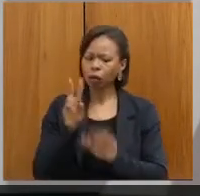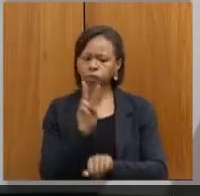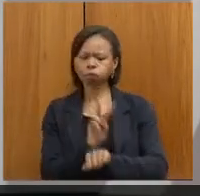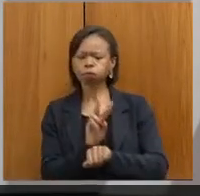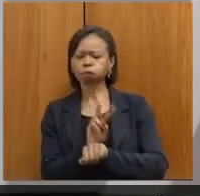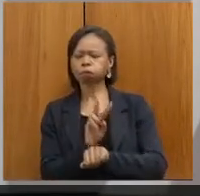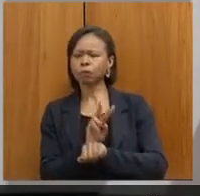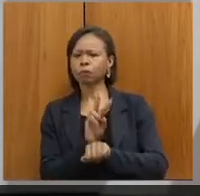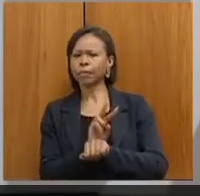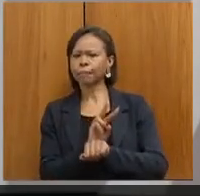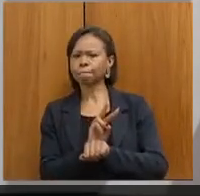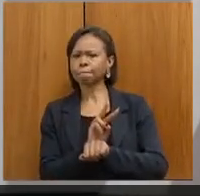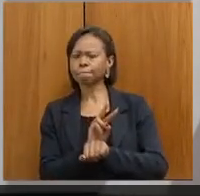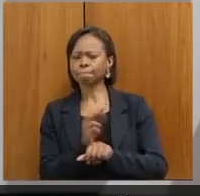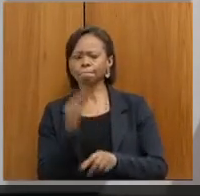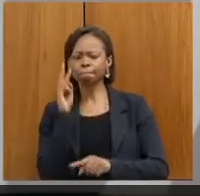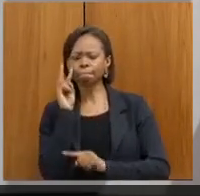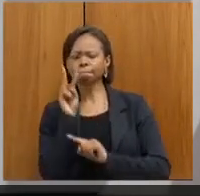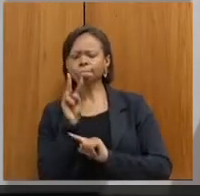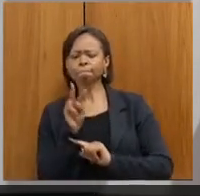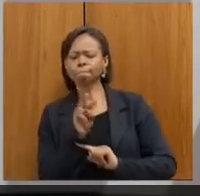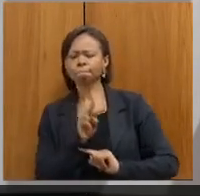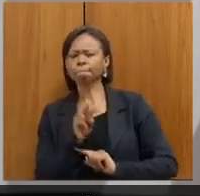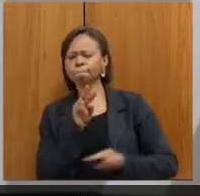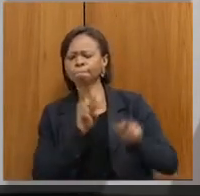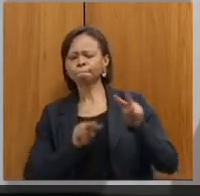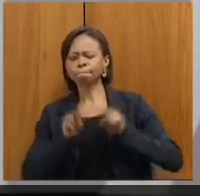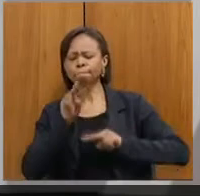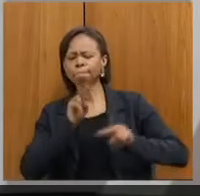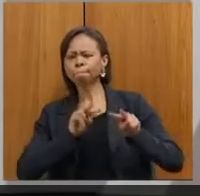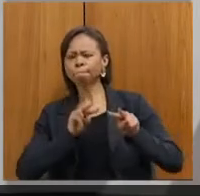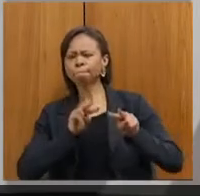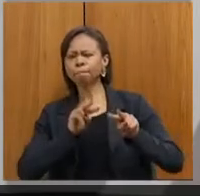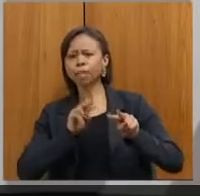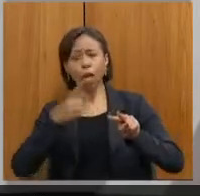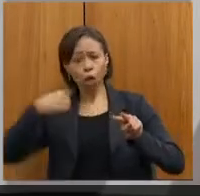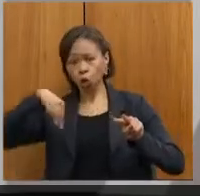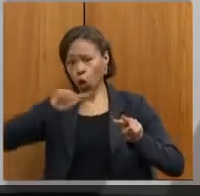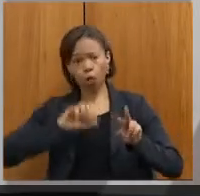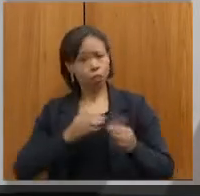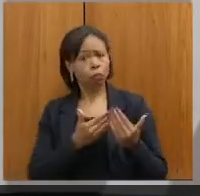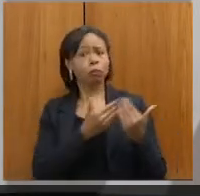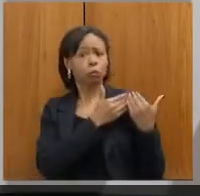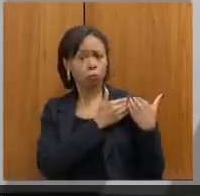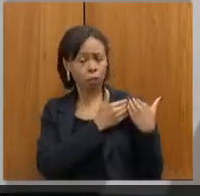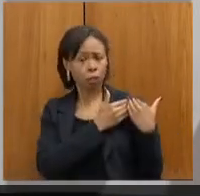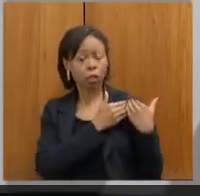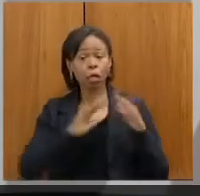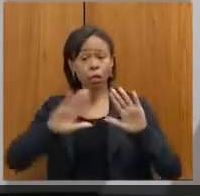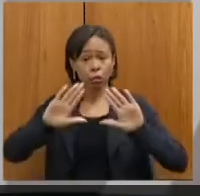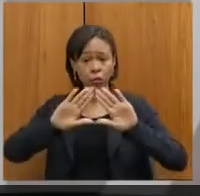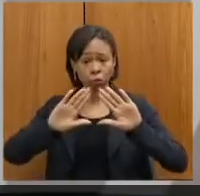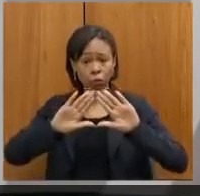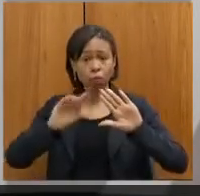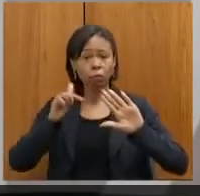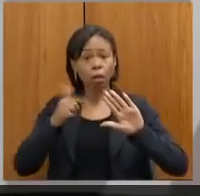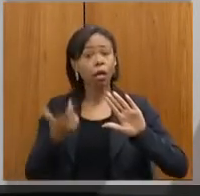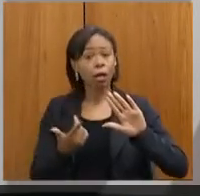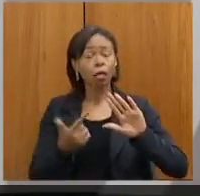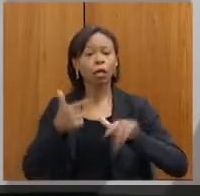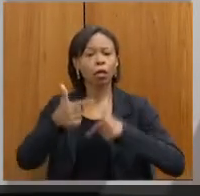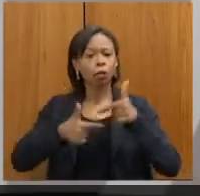observar attentamente examinar verificar e o nosso papel o trabalho que a assembleia vem fazendo